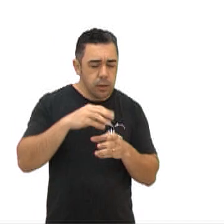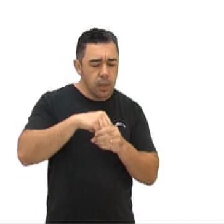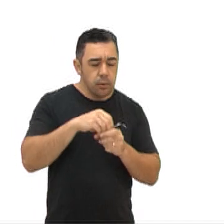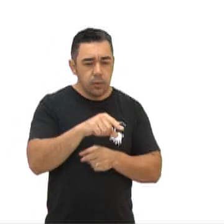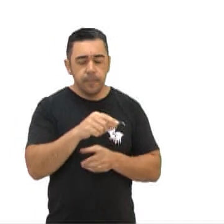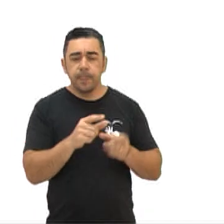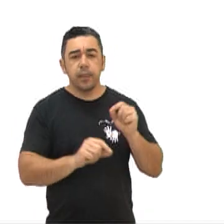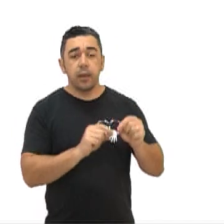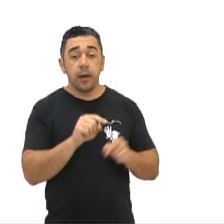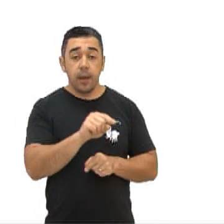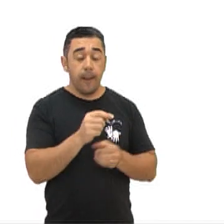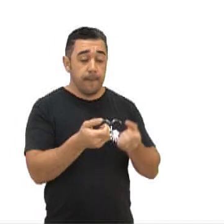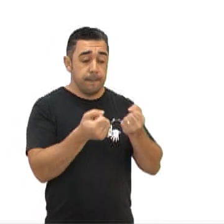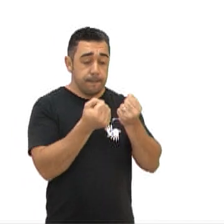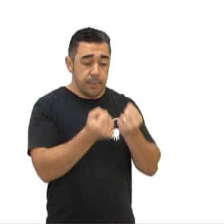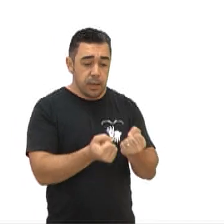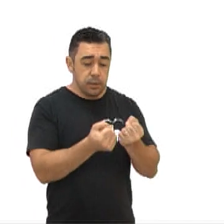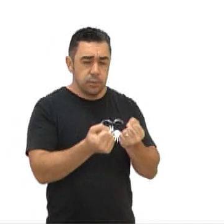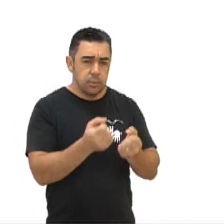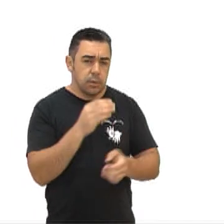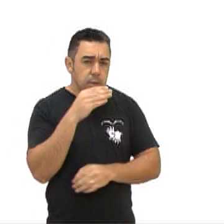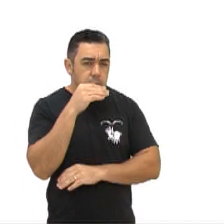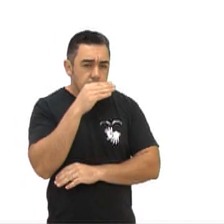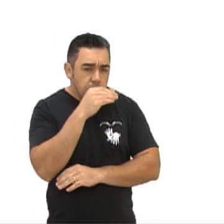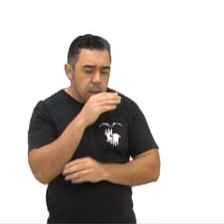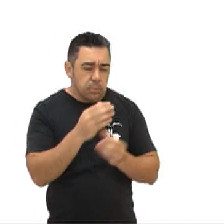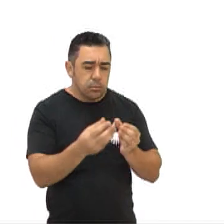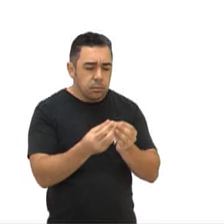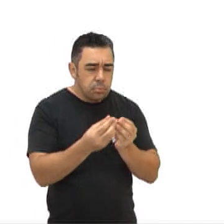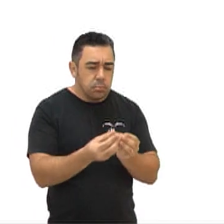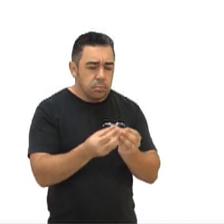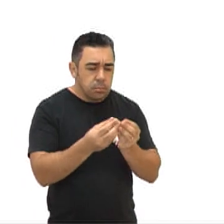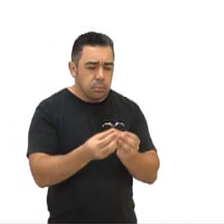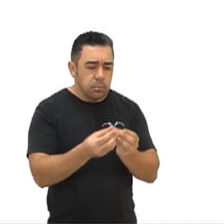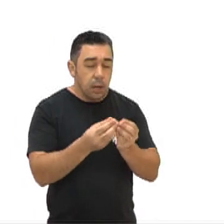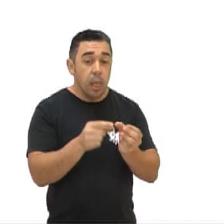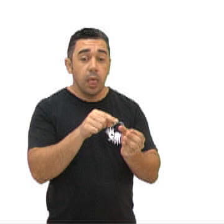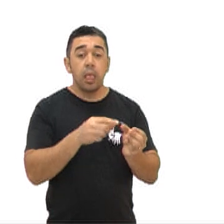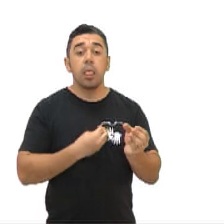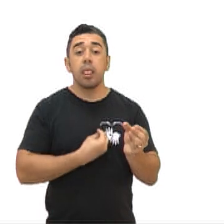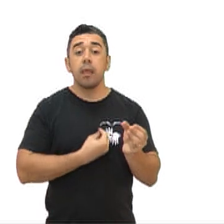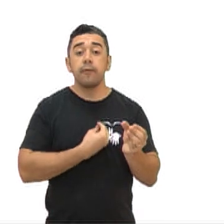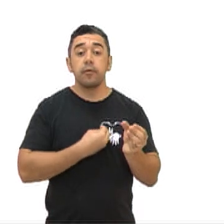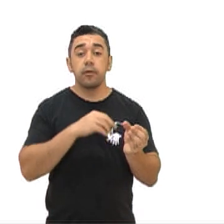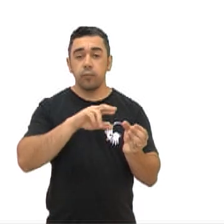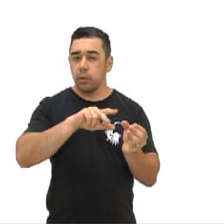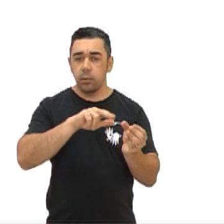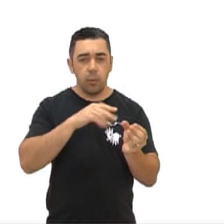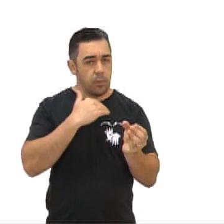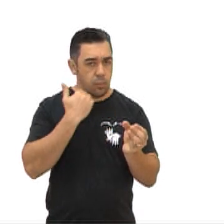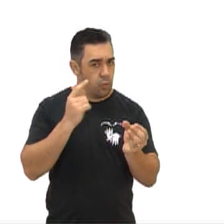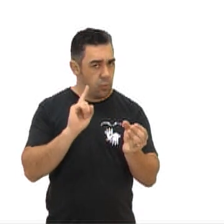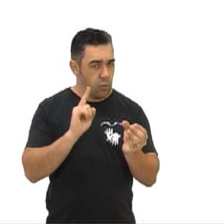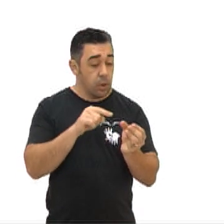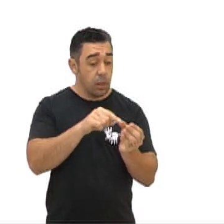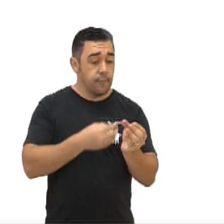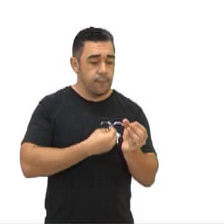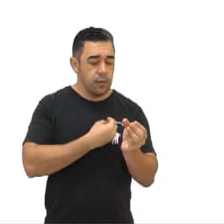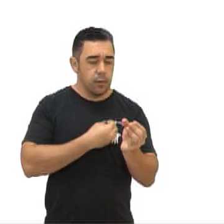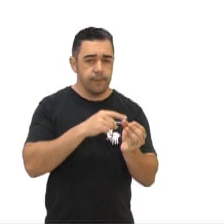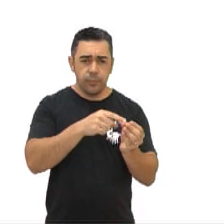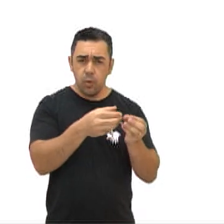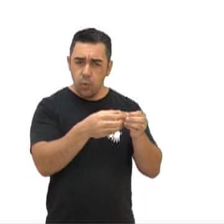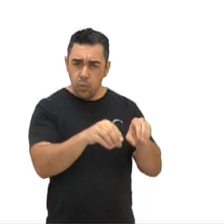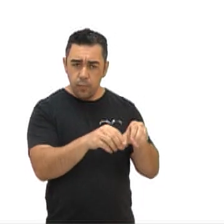o seu é um peso morno, túmido, um peso que é vivo e não morto. O ovo revela